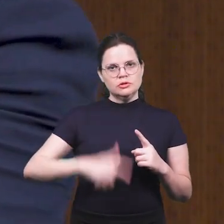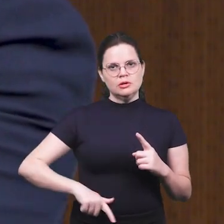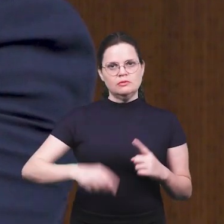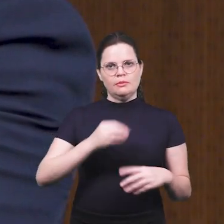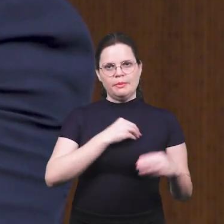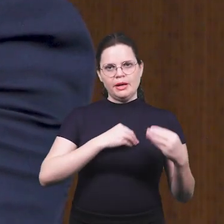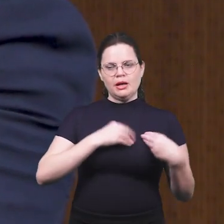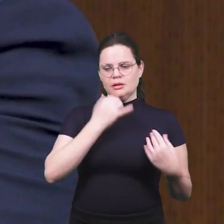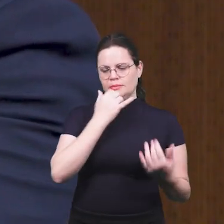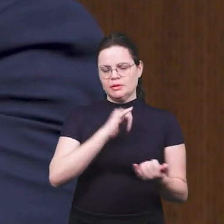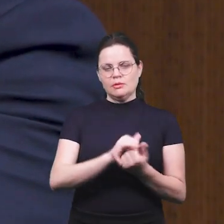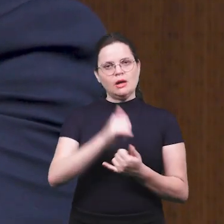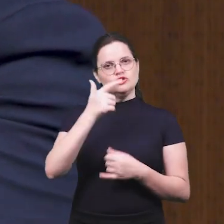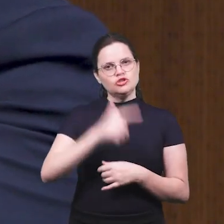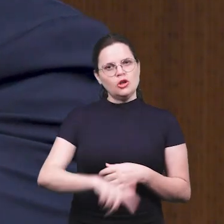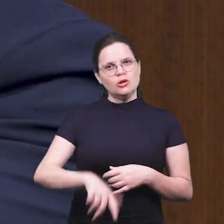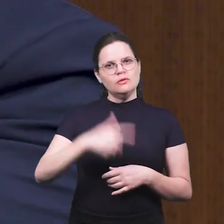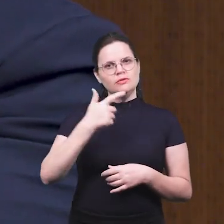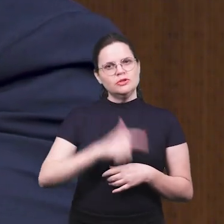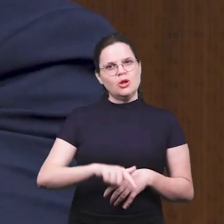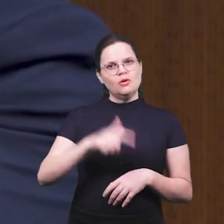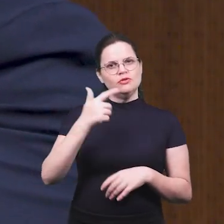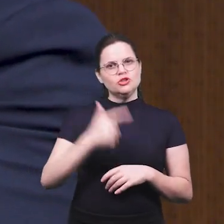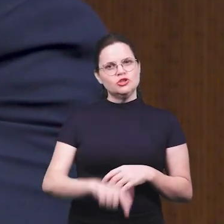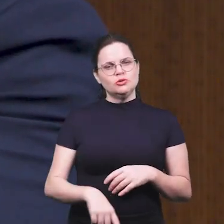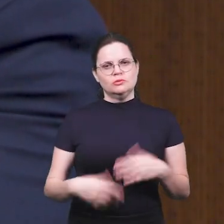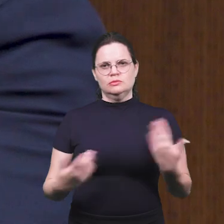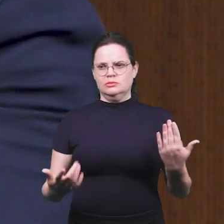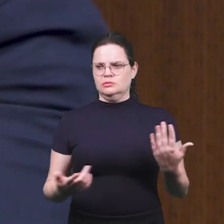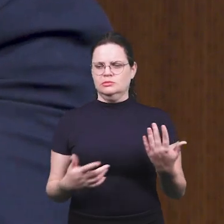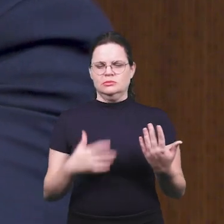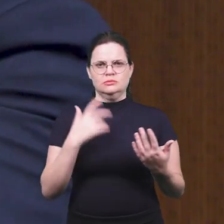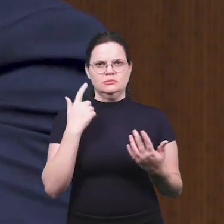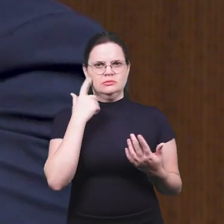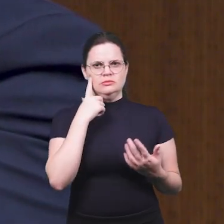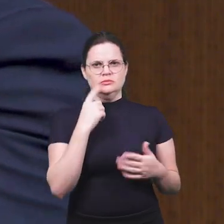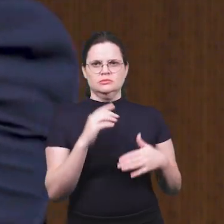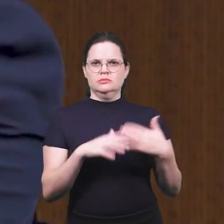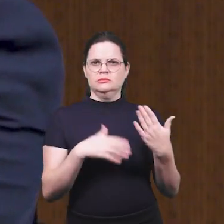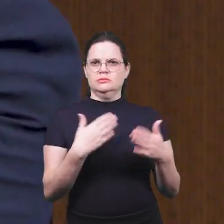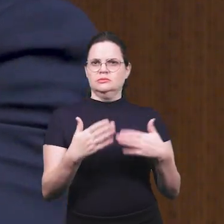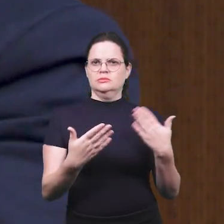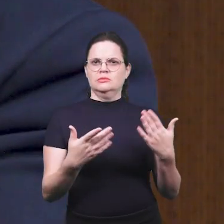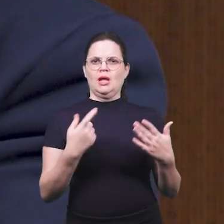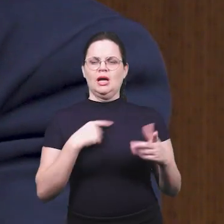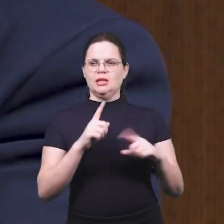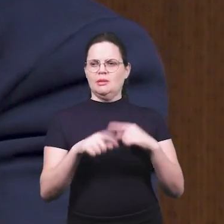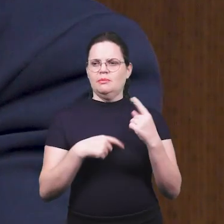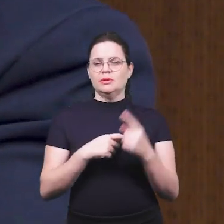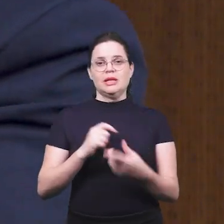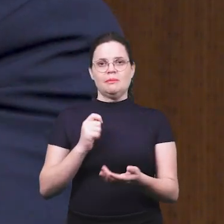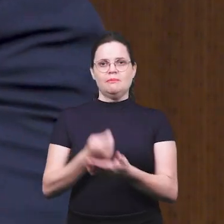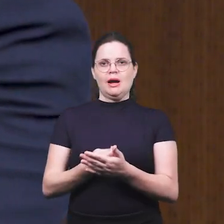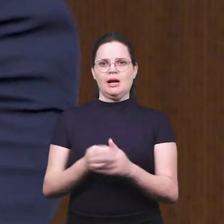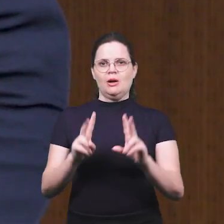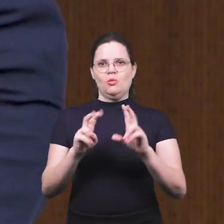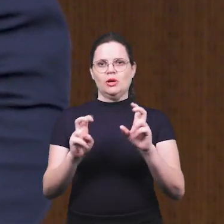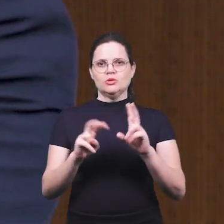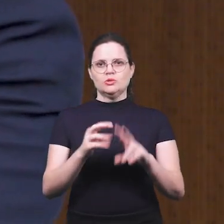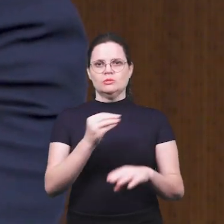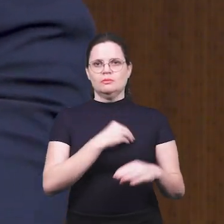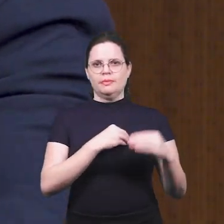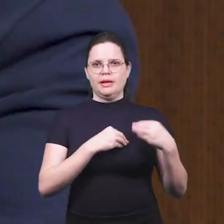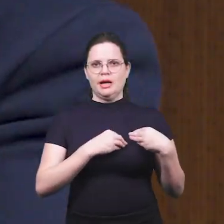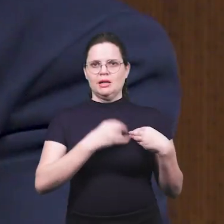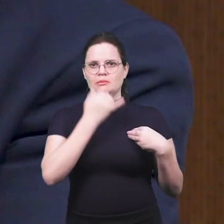teus pecados são perdoados. Então foi criando essa evolução, né? A Inquisição, tu pagar para o perdão de pecado, ou